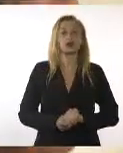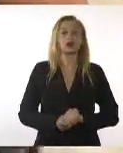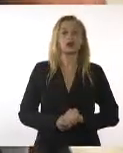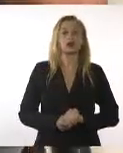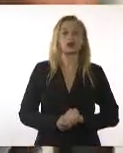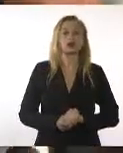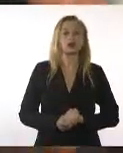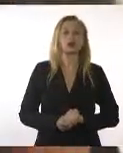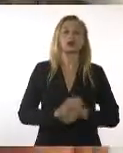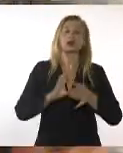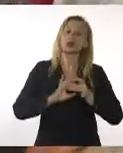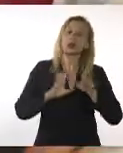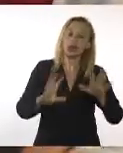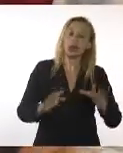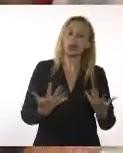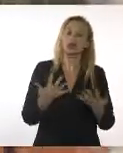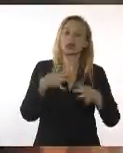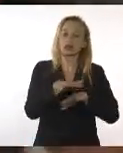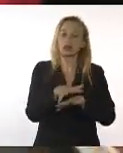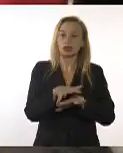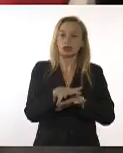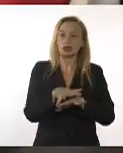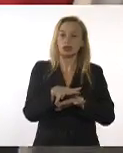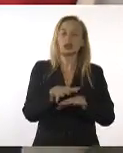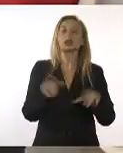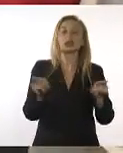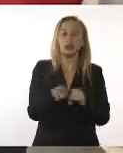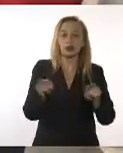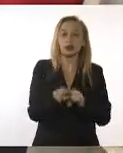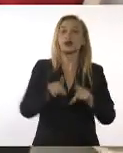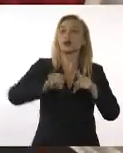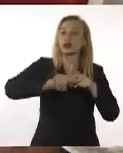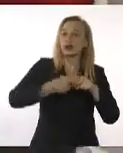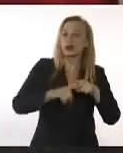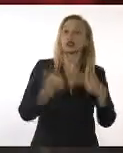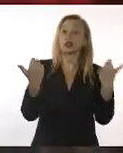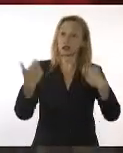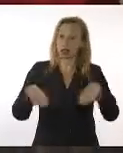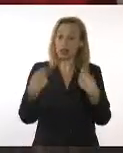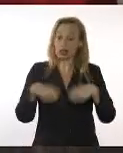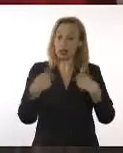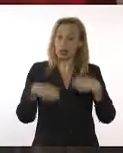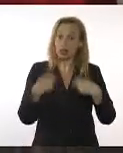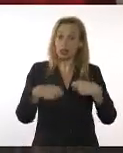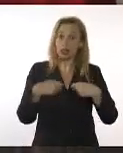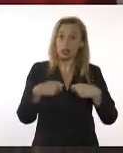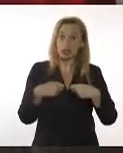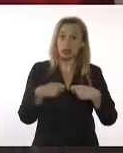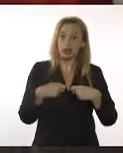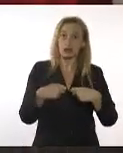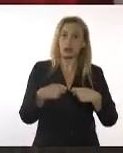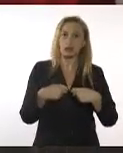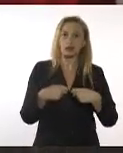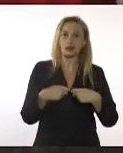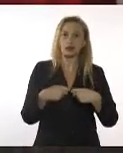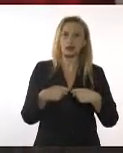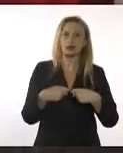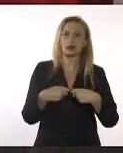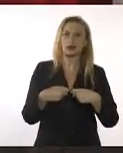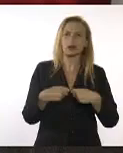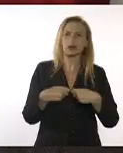as inclusões e modificações necessárias em ações orçamentárias